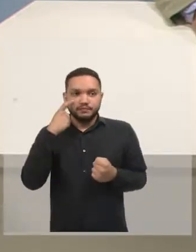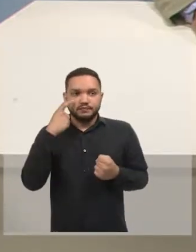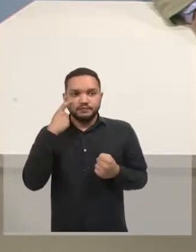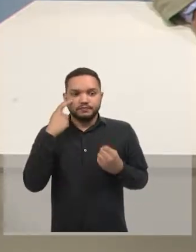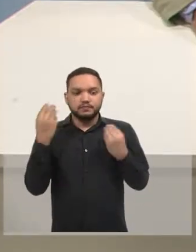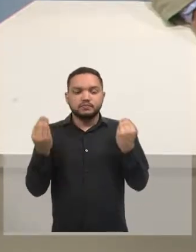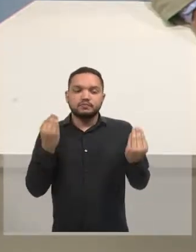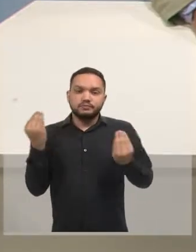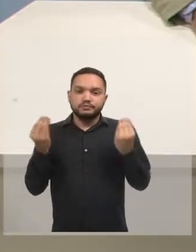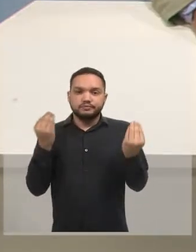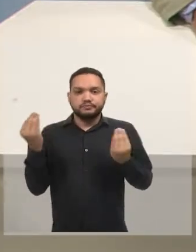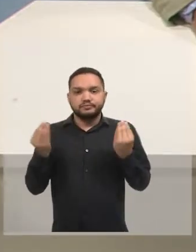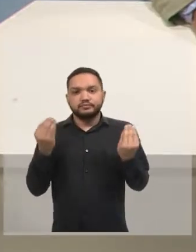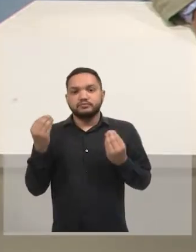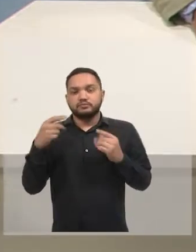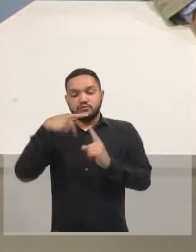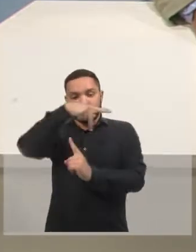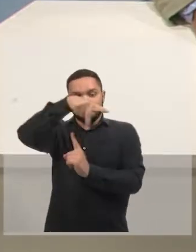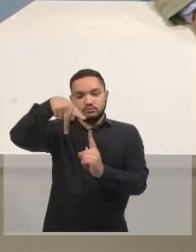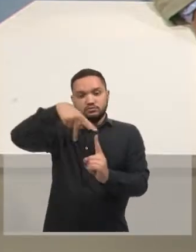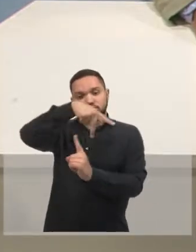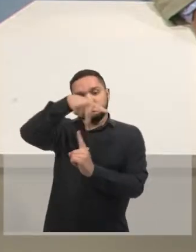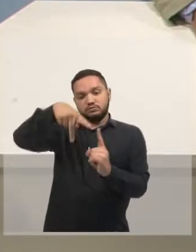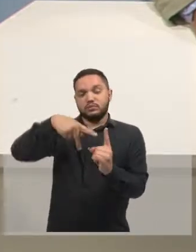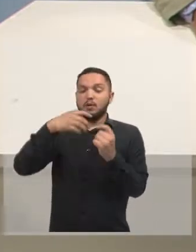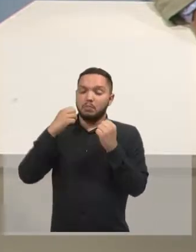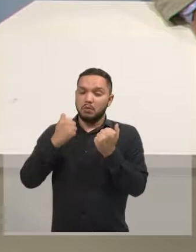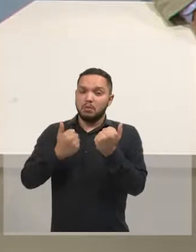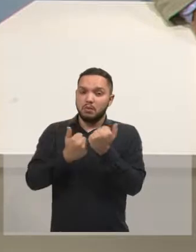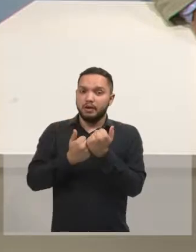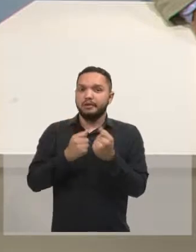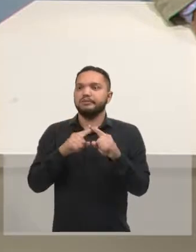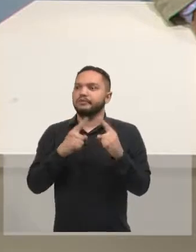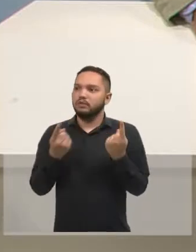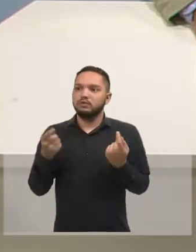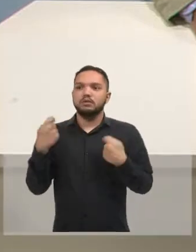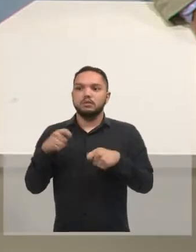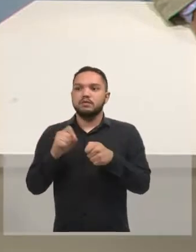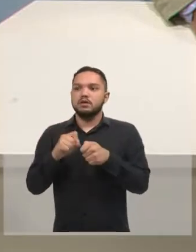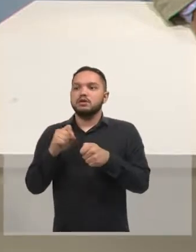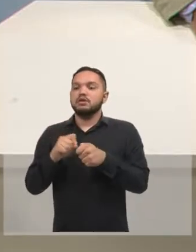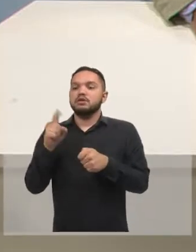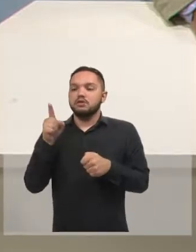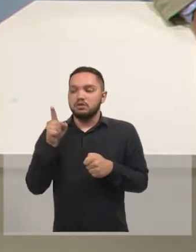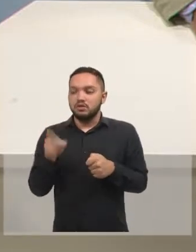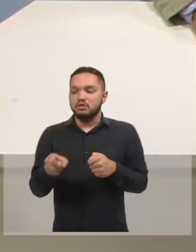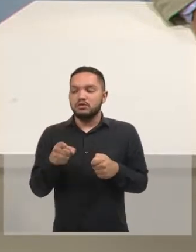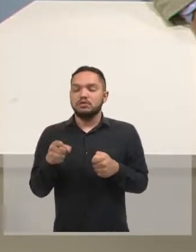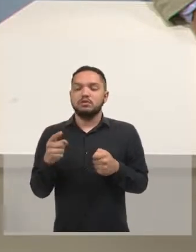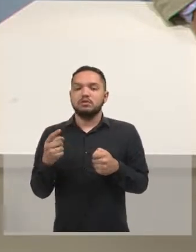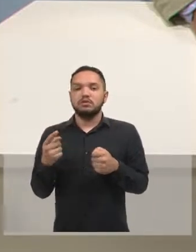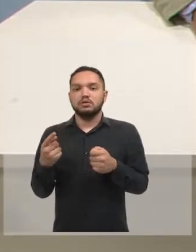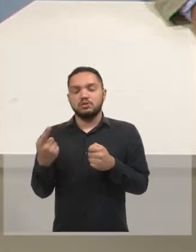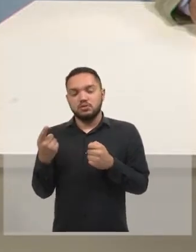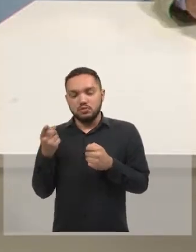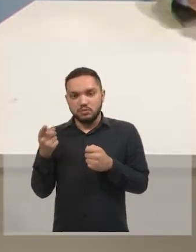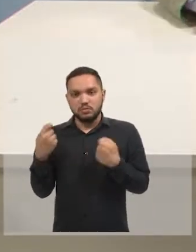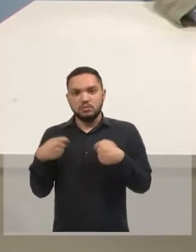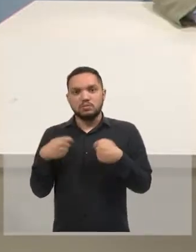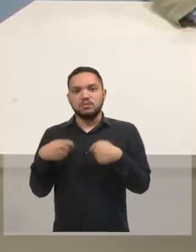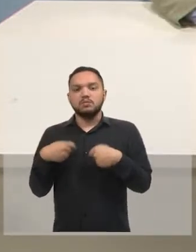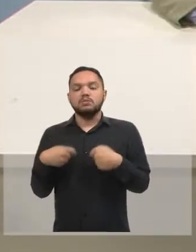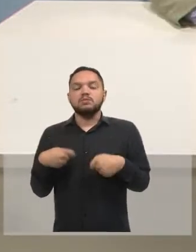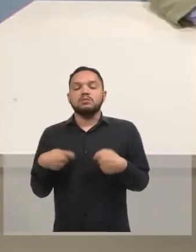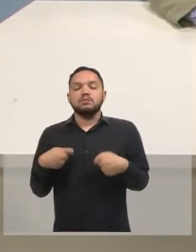com melhores olhos a reforma da Previdência, mas a gente precisa que estas demandas sejam